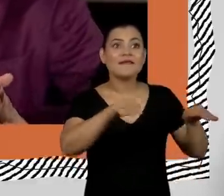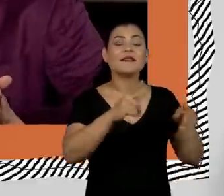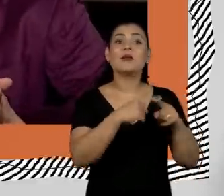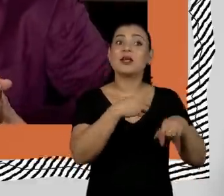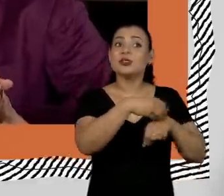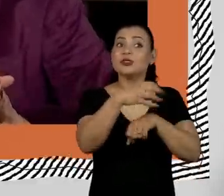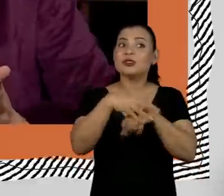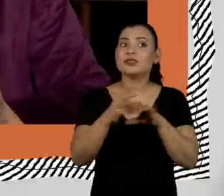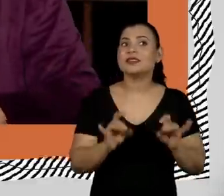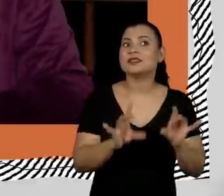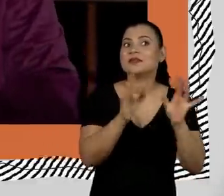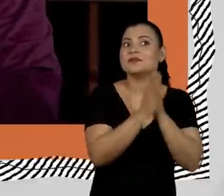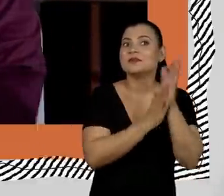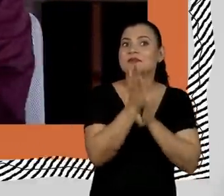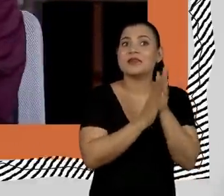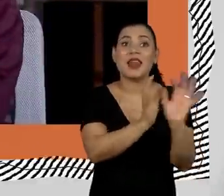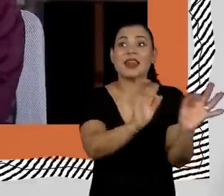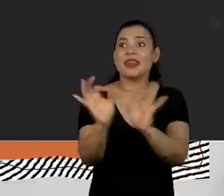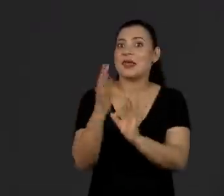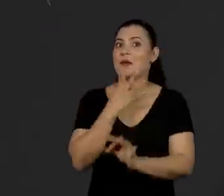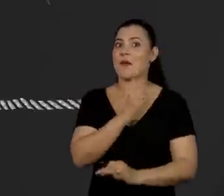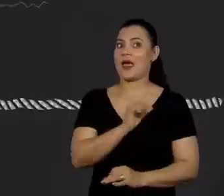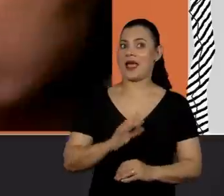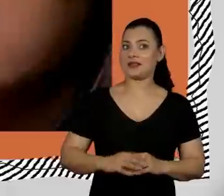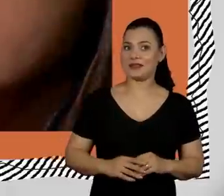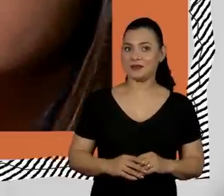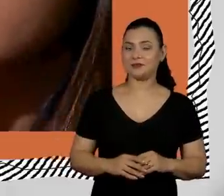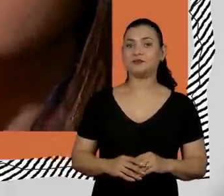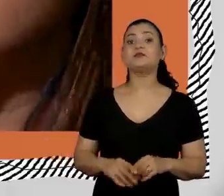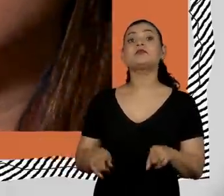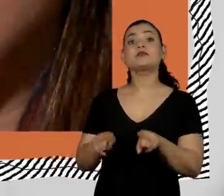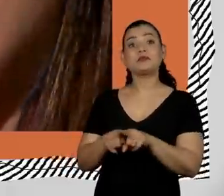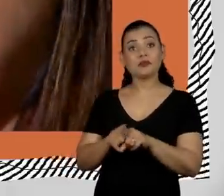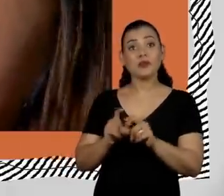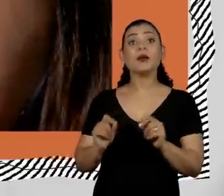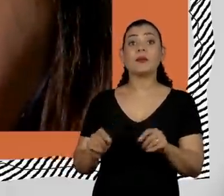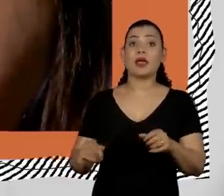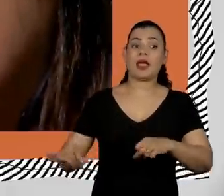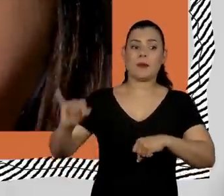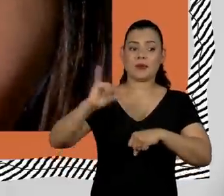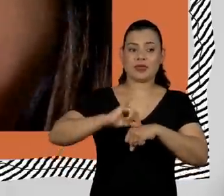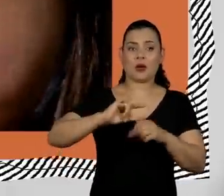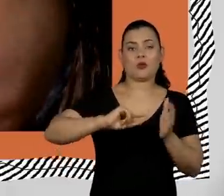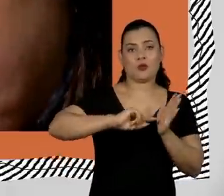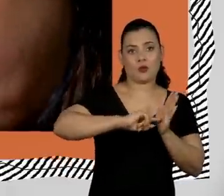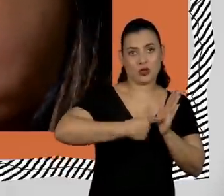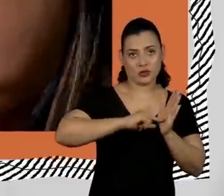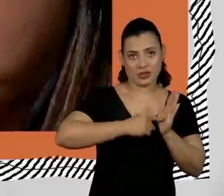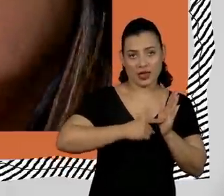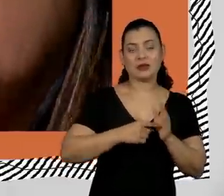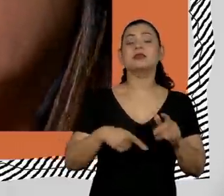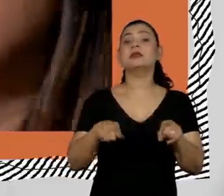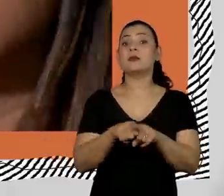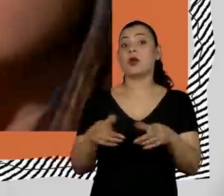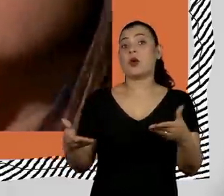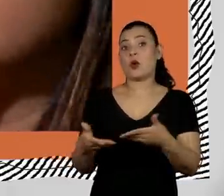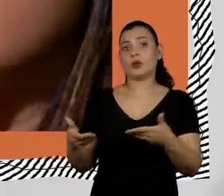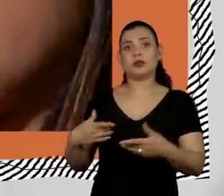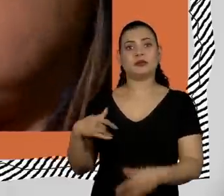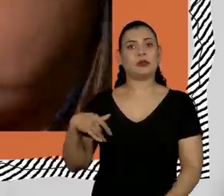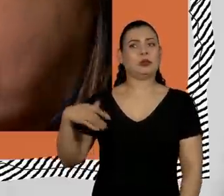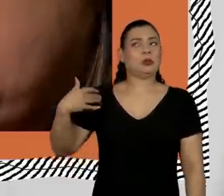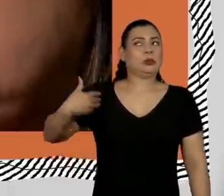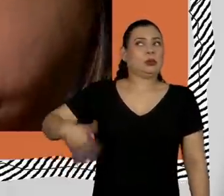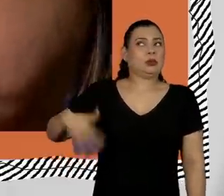provocas preciosas de coisas que ninguém conhece ainda para mim hoje é dos